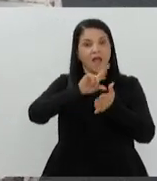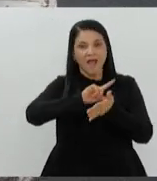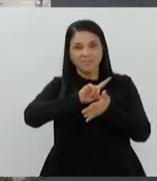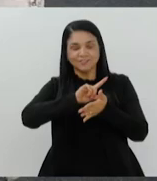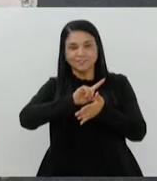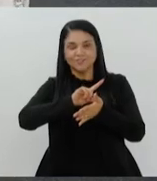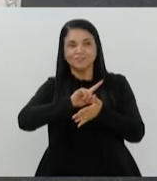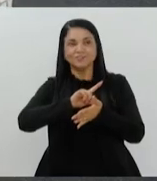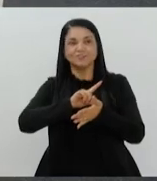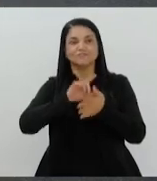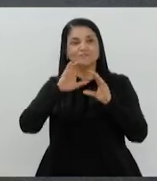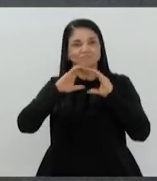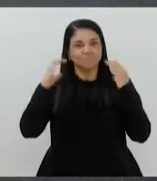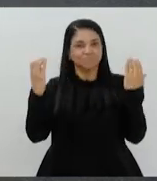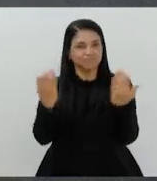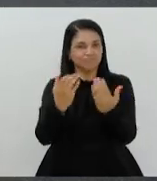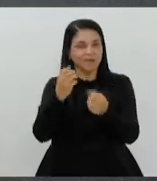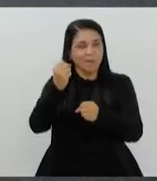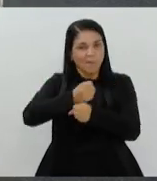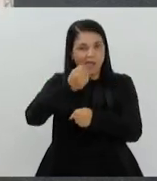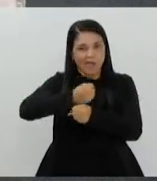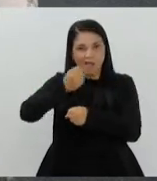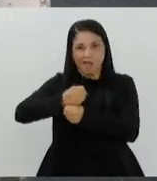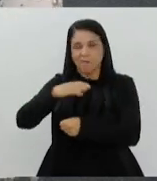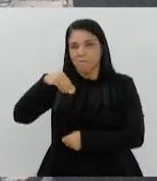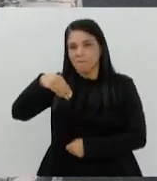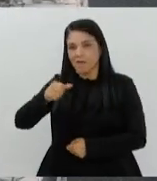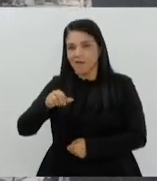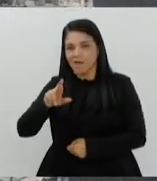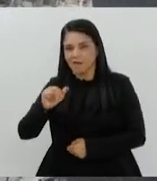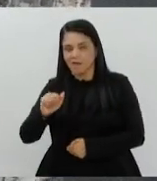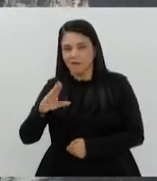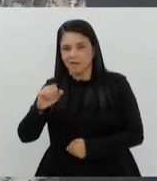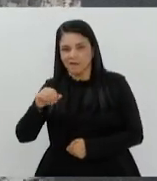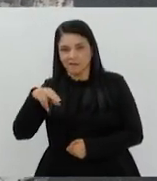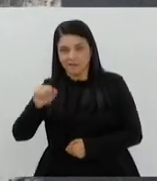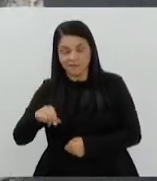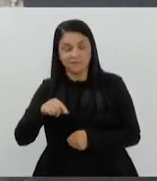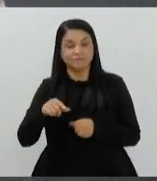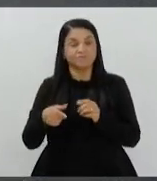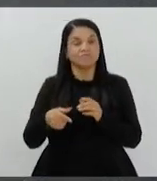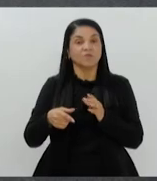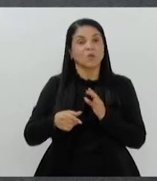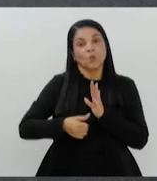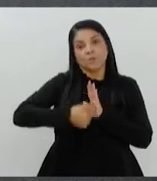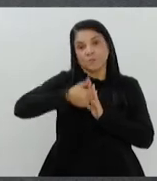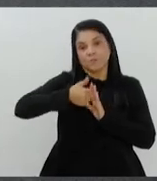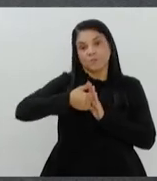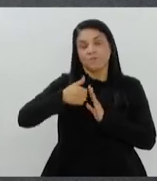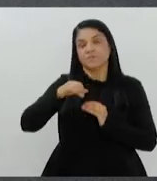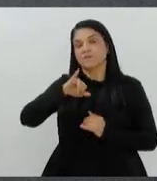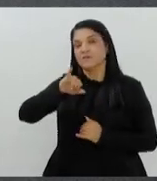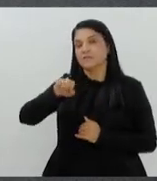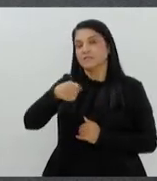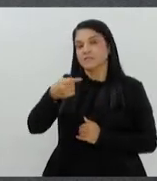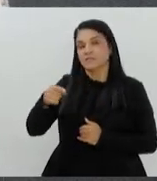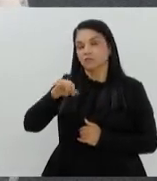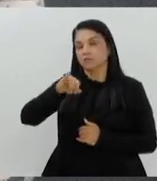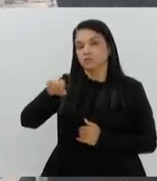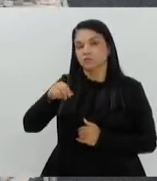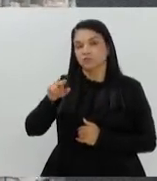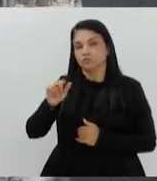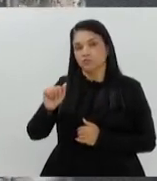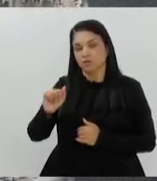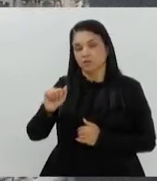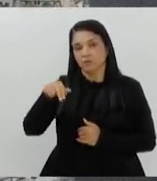do Maracanã, era São Januário o estádio mais importante do Rio